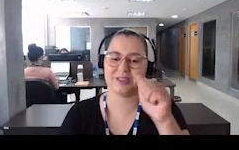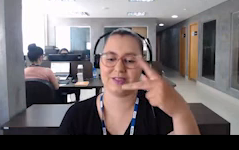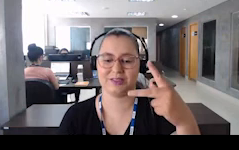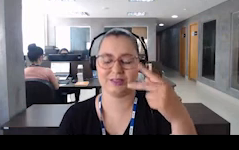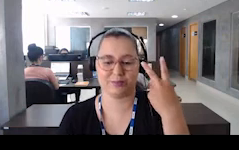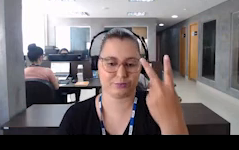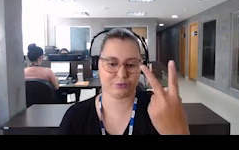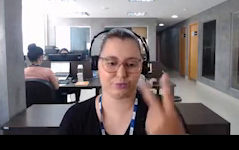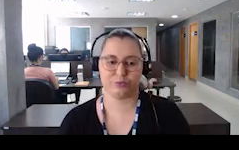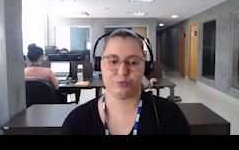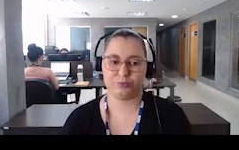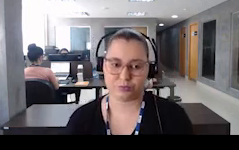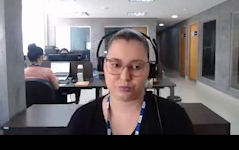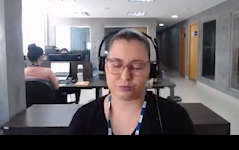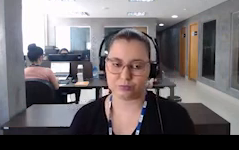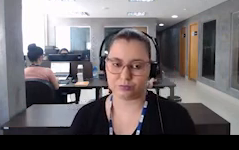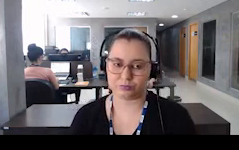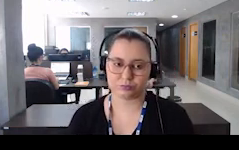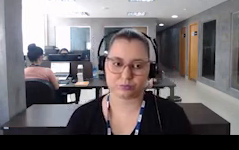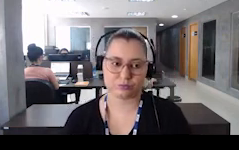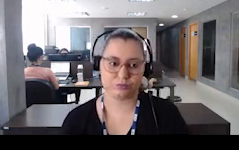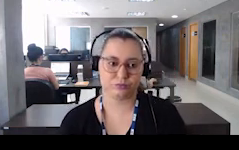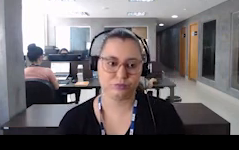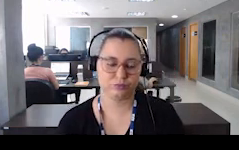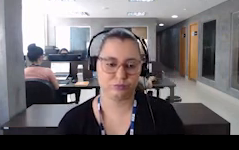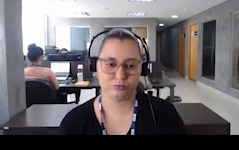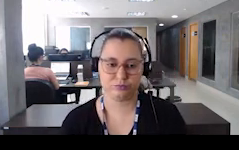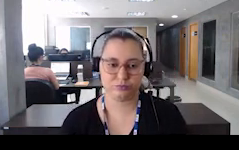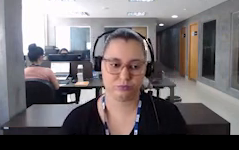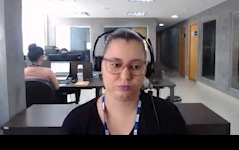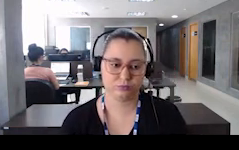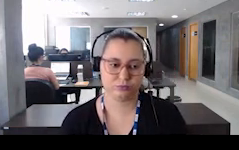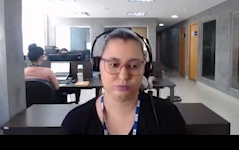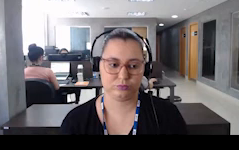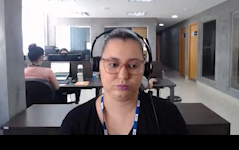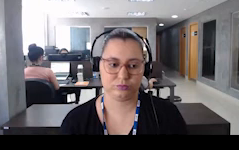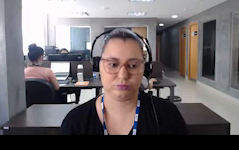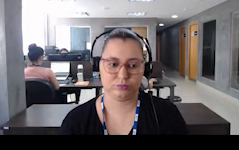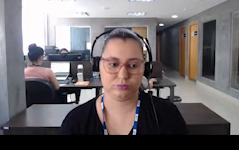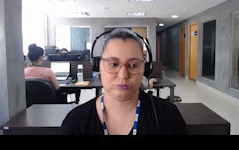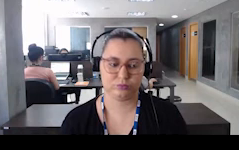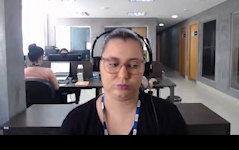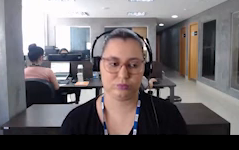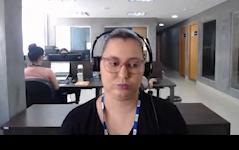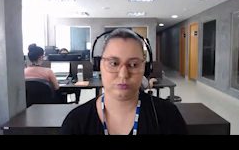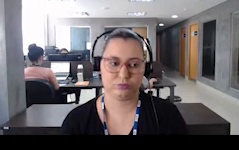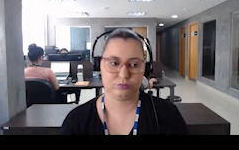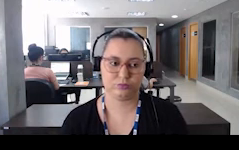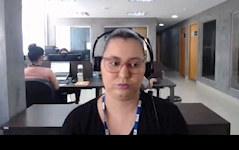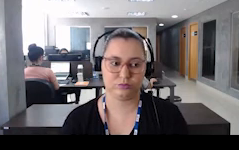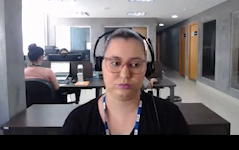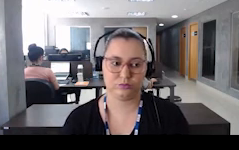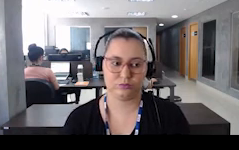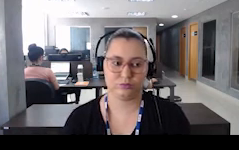2, né? Daqui a pouquinho a gente fala da SAP 2 também. Vamos voltar aqui para a SAP 1 então, se pede mais alguma